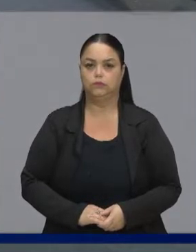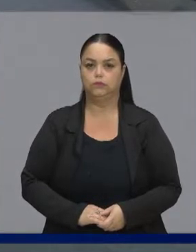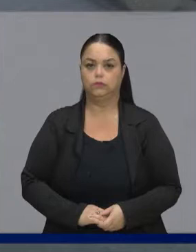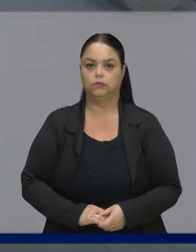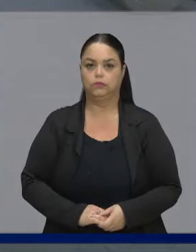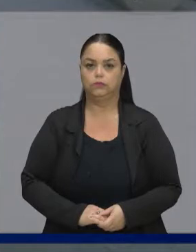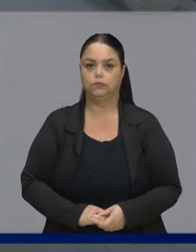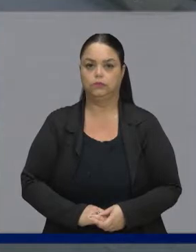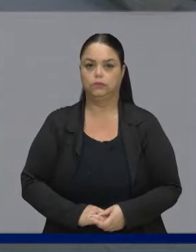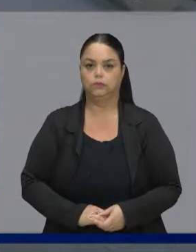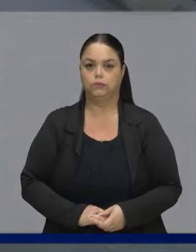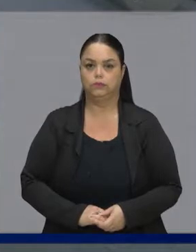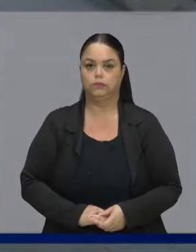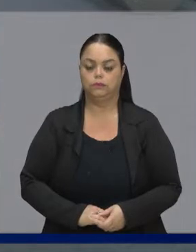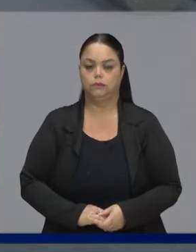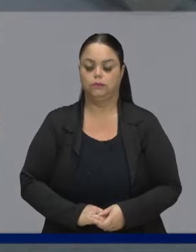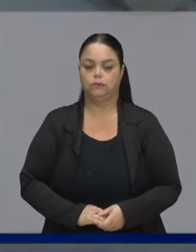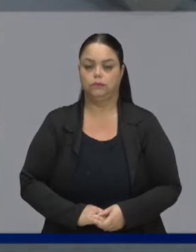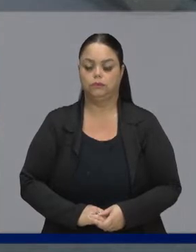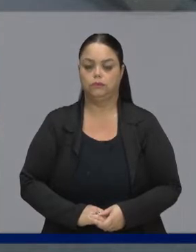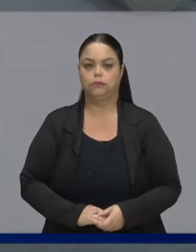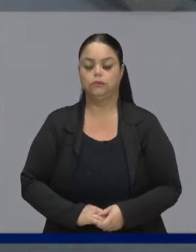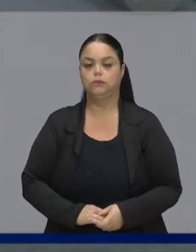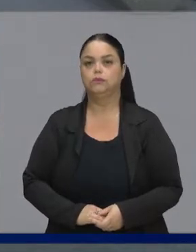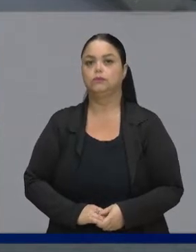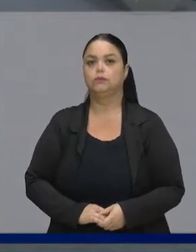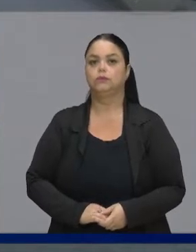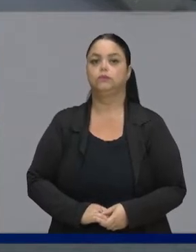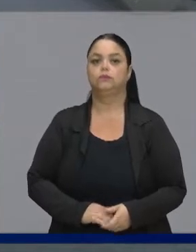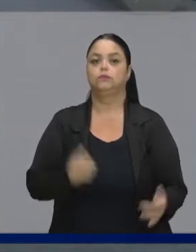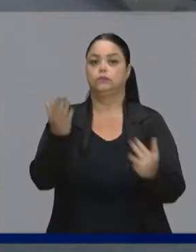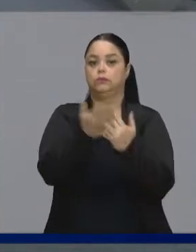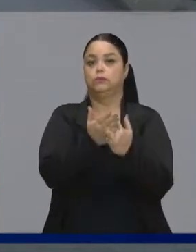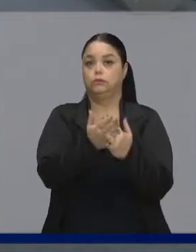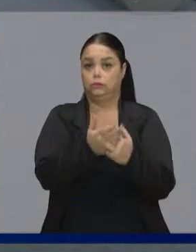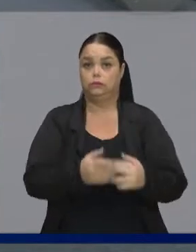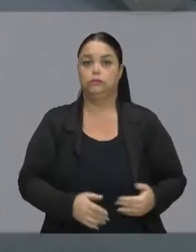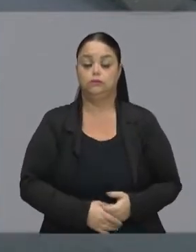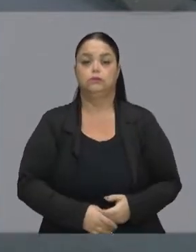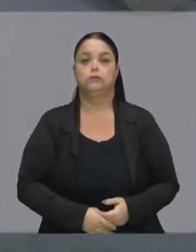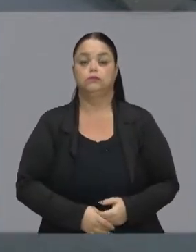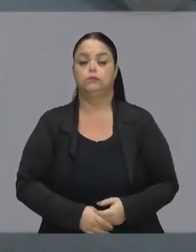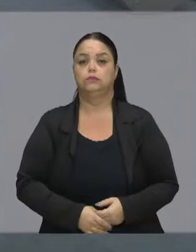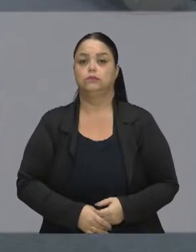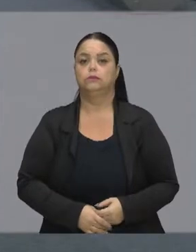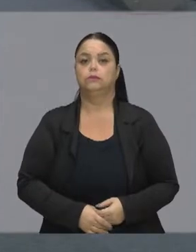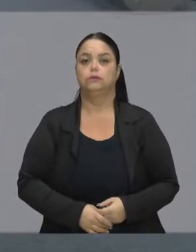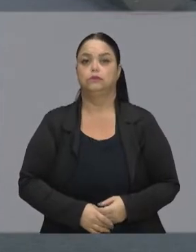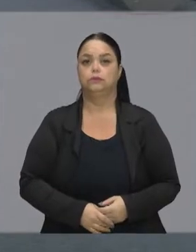Você solicita que as comissões se reúnam. Pedimos estão progressante para